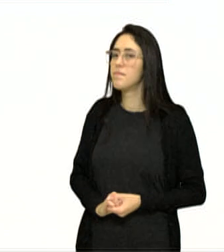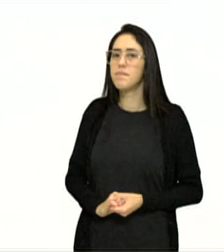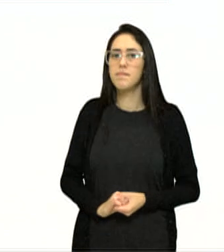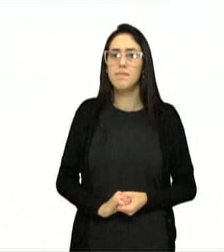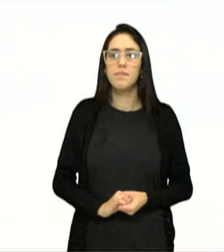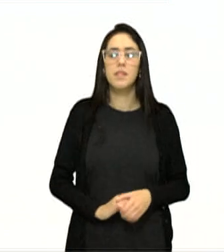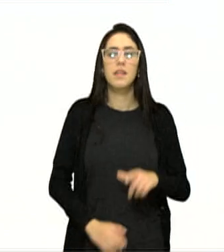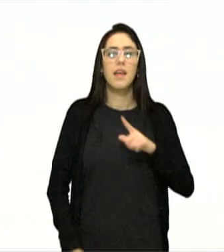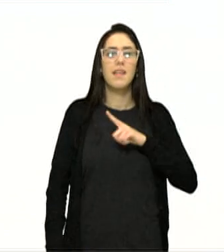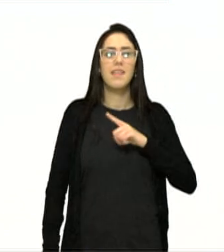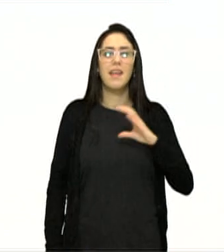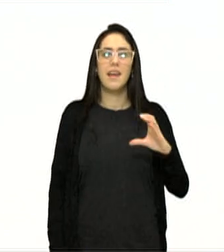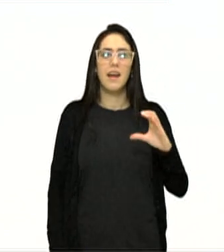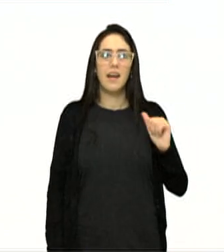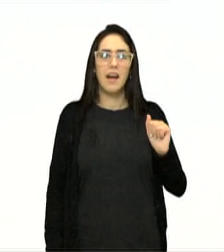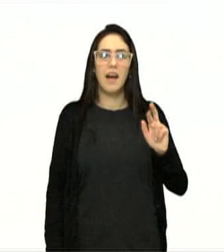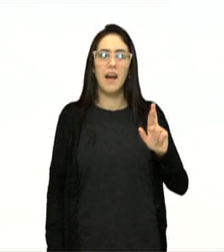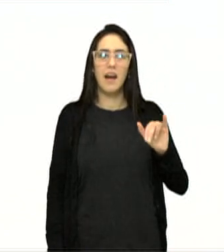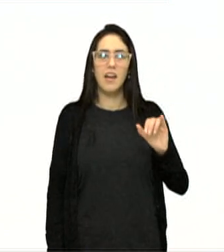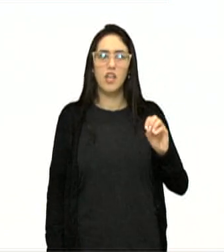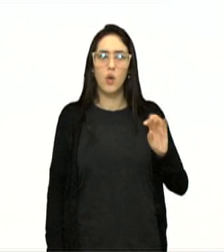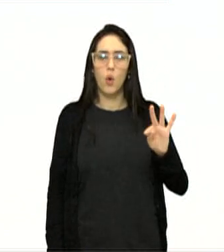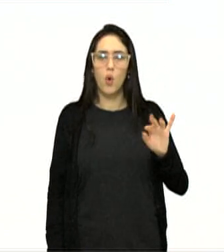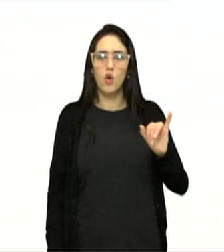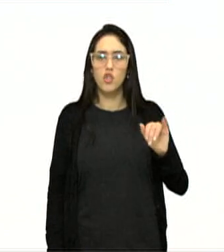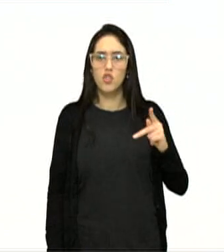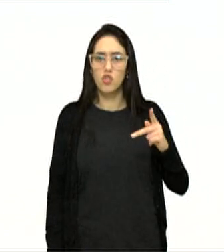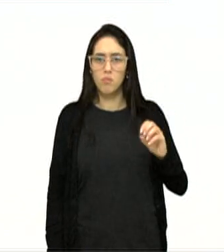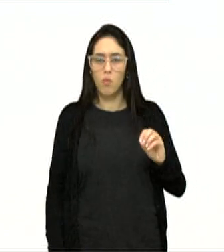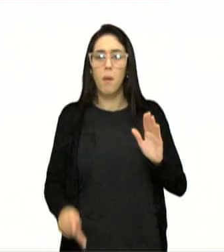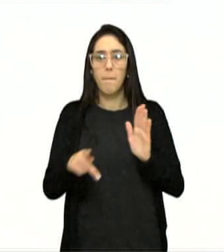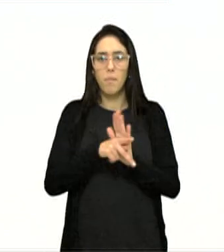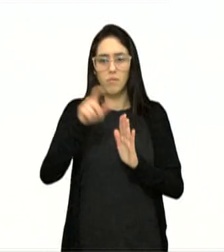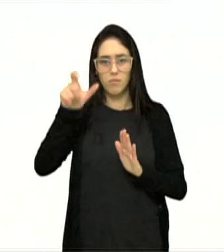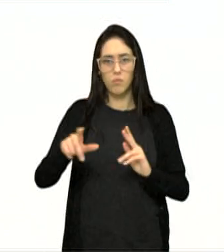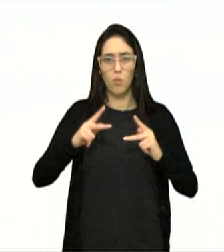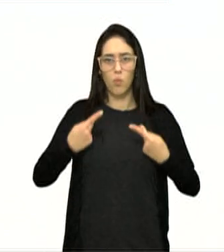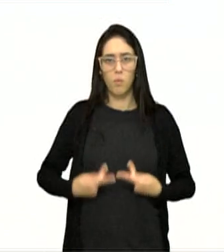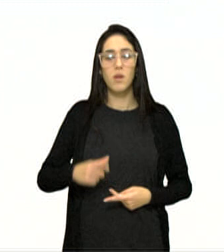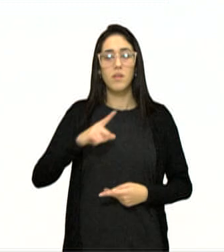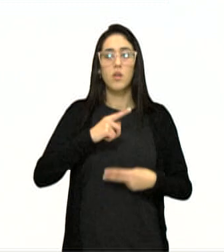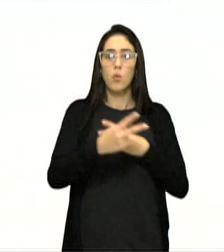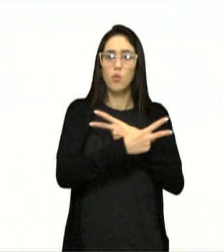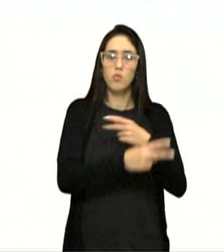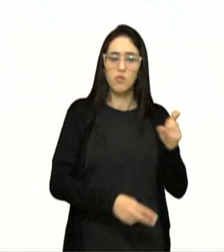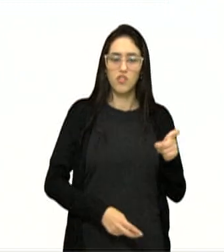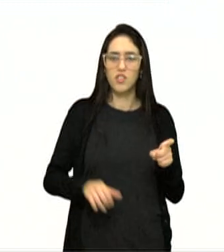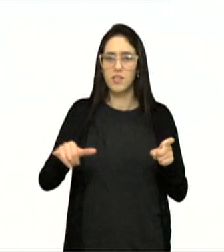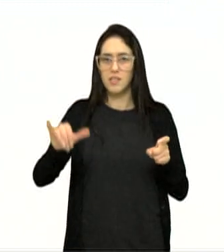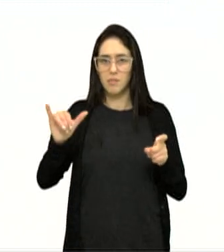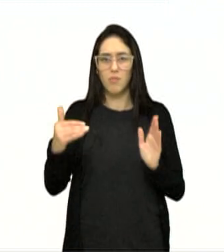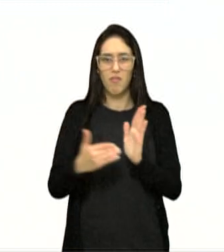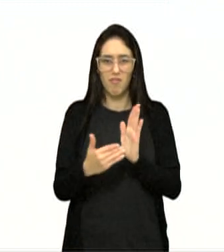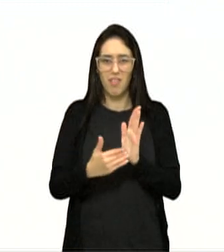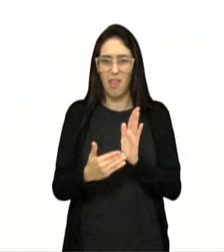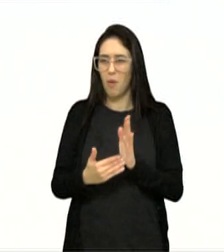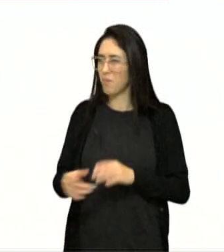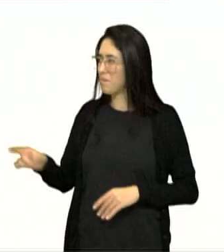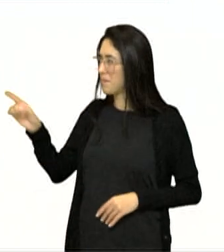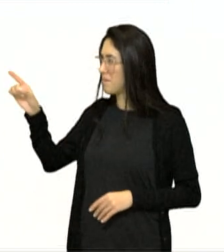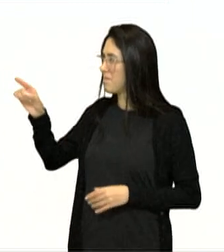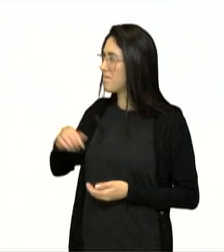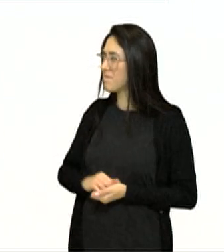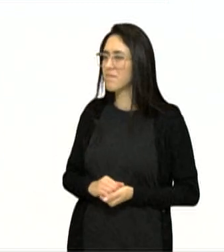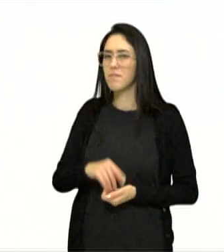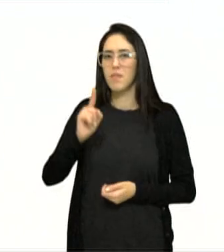chamado cariótipo humano, também estamos falando do cariótipo humano, tá? Nós temos o cromossomo X e o Y, ali os dois últimos, tá? Caracterizando